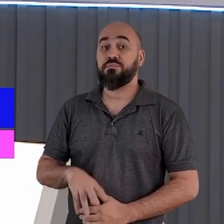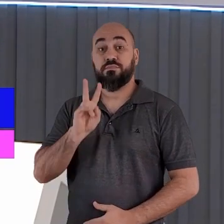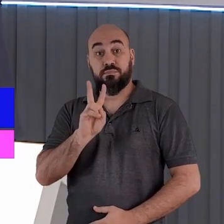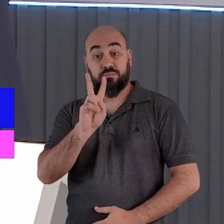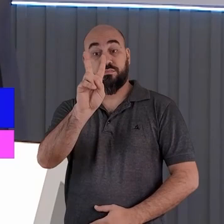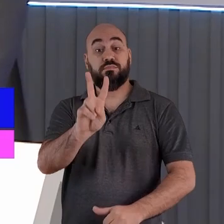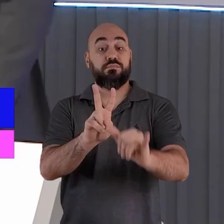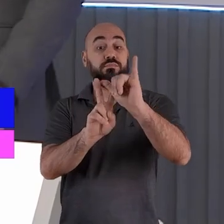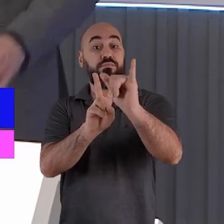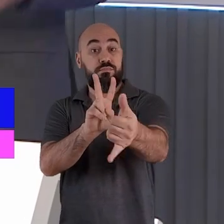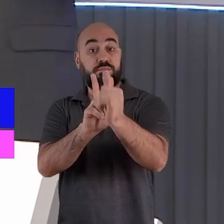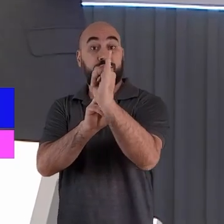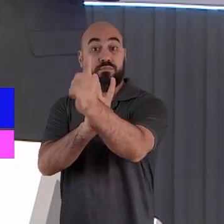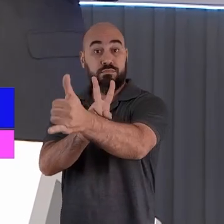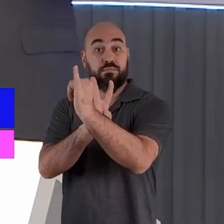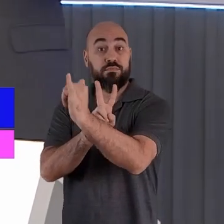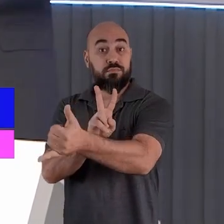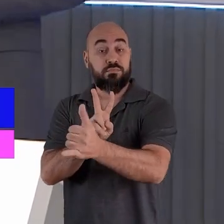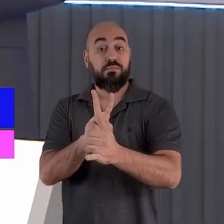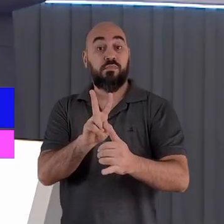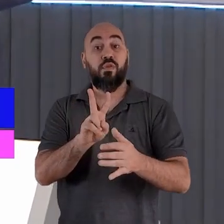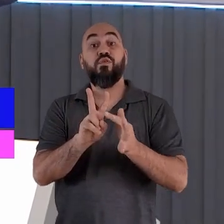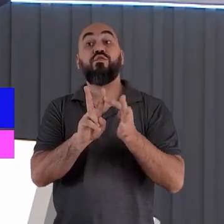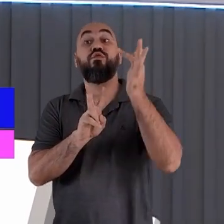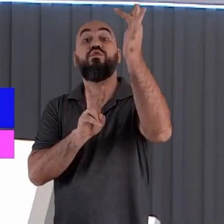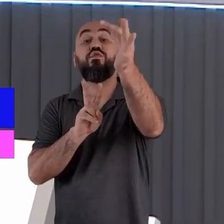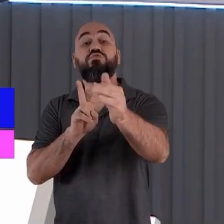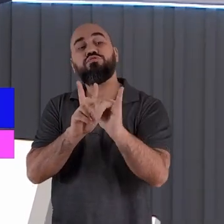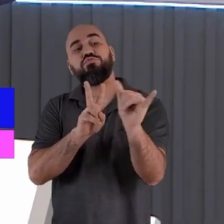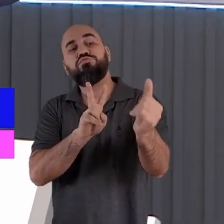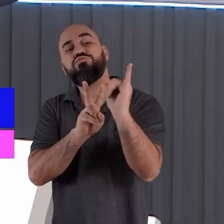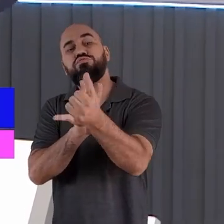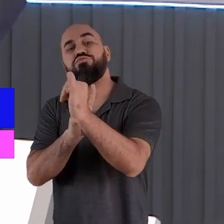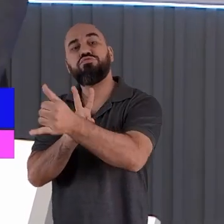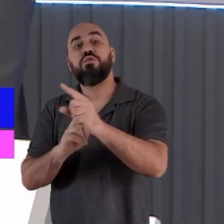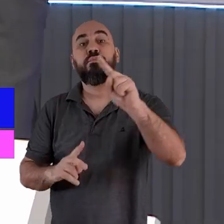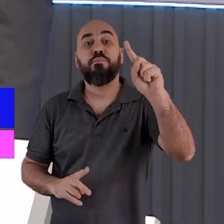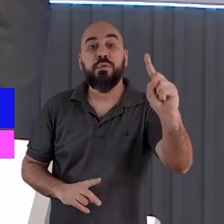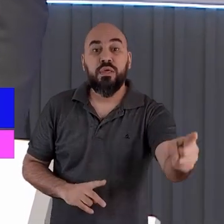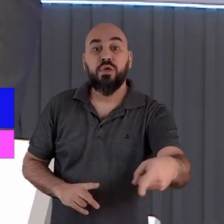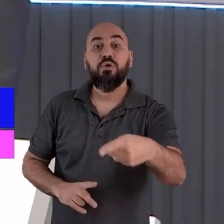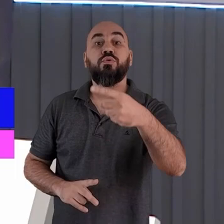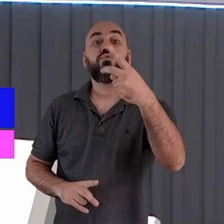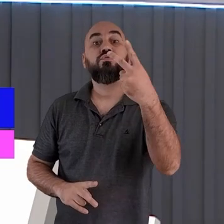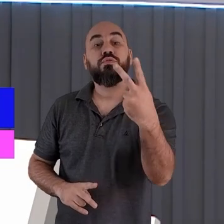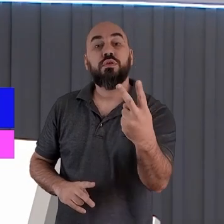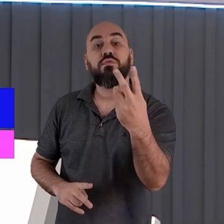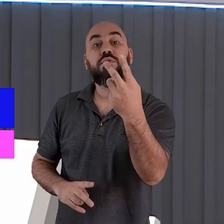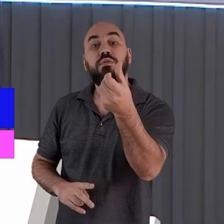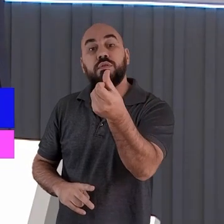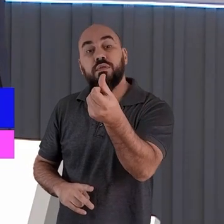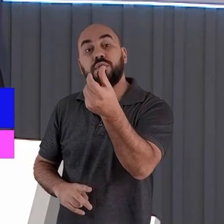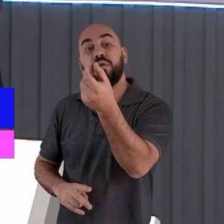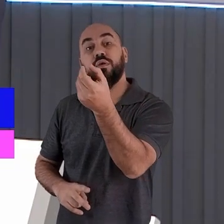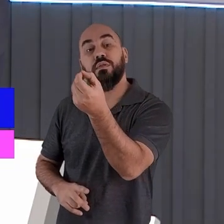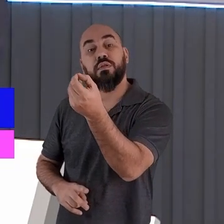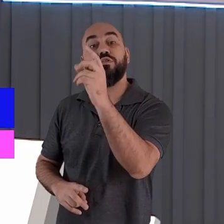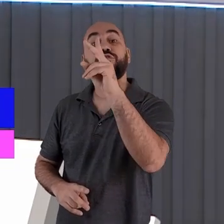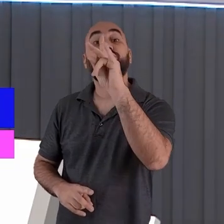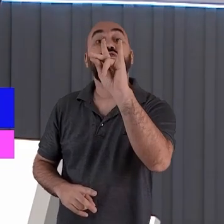1260 dias. Para você que acompanha o programa Arena do Futuro, este período de tempo